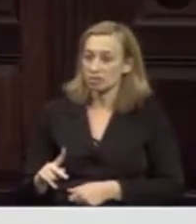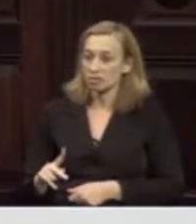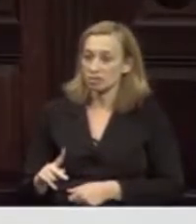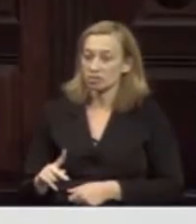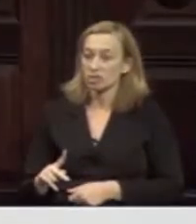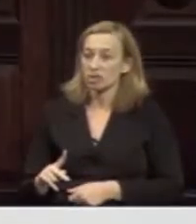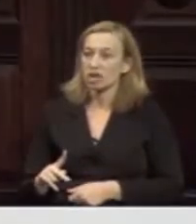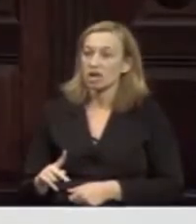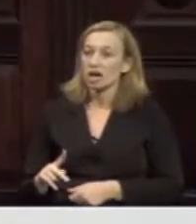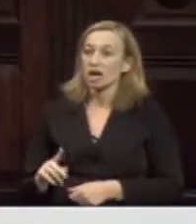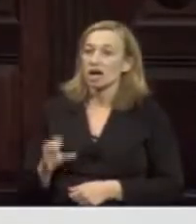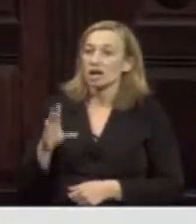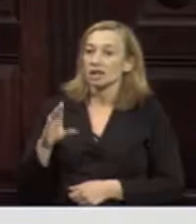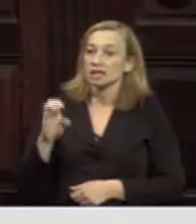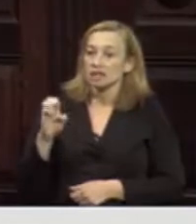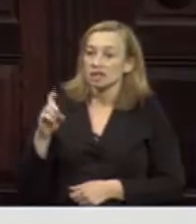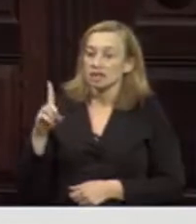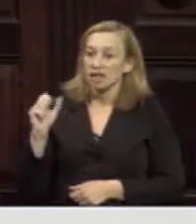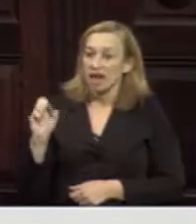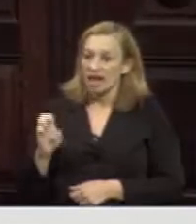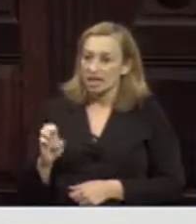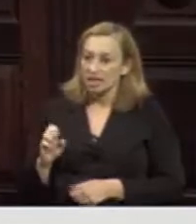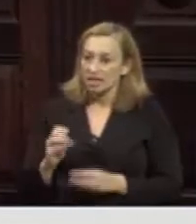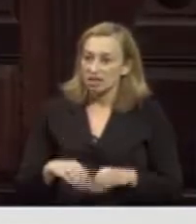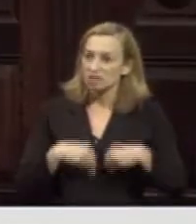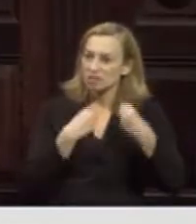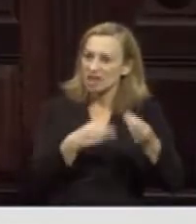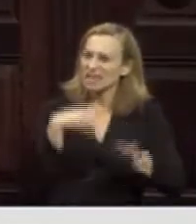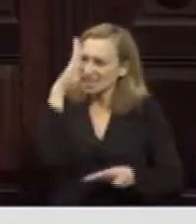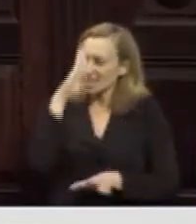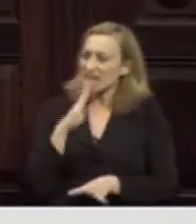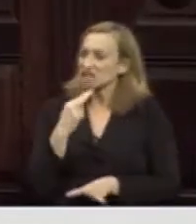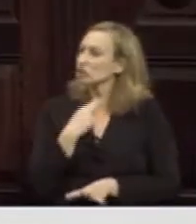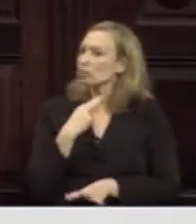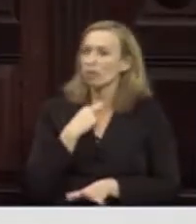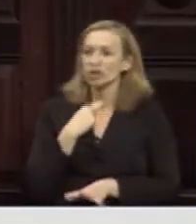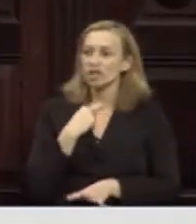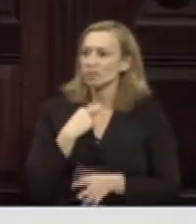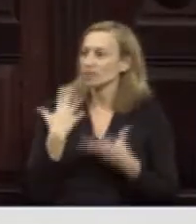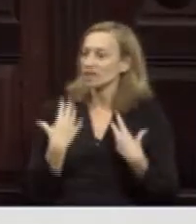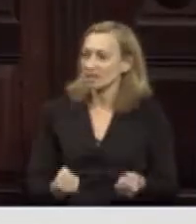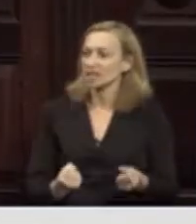graça. É um patrimônio do Estado e isso não pode ficar assim. Pedimos